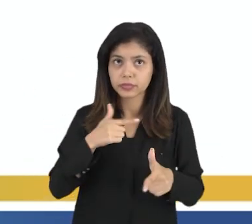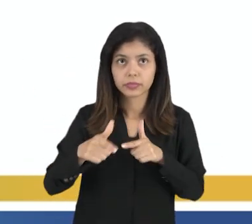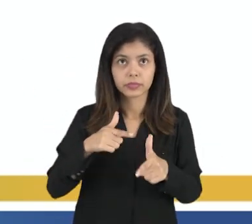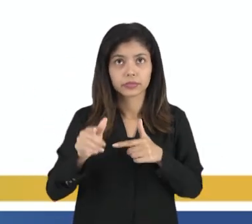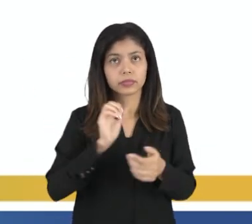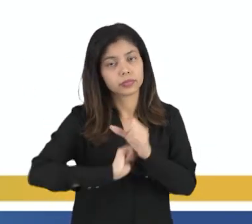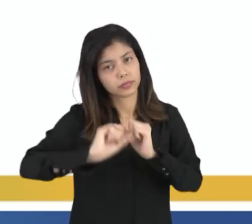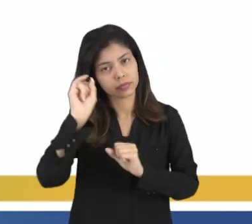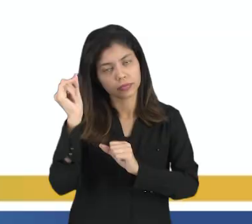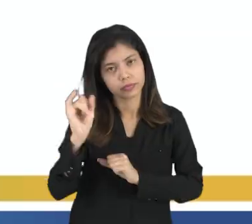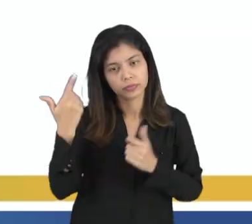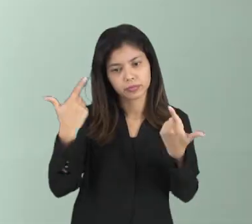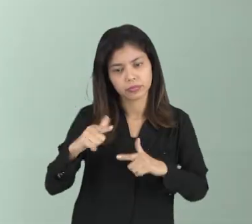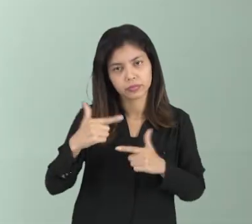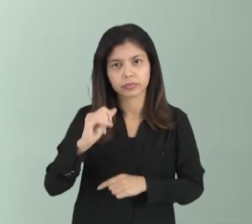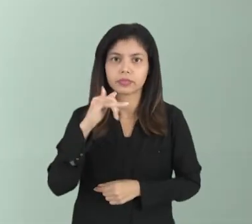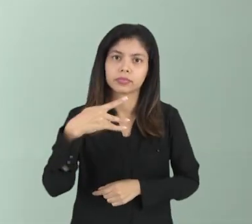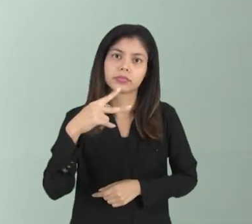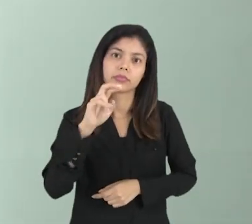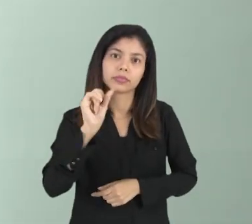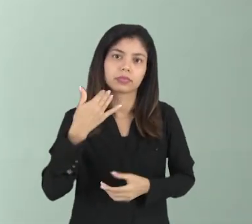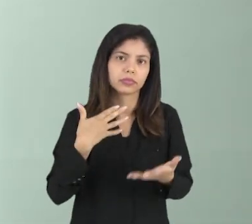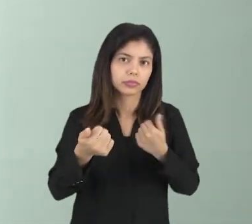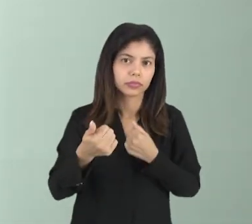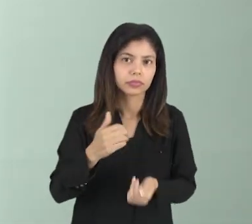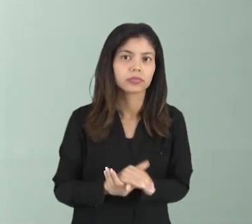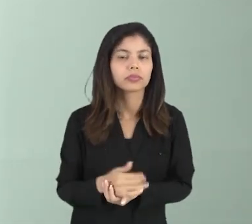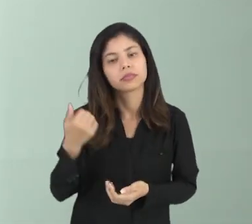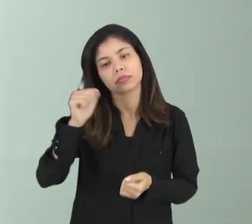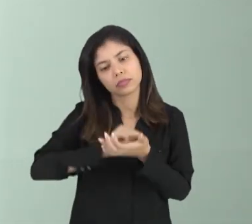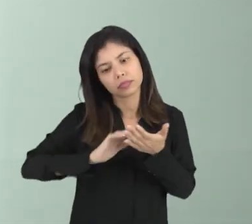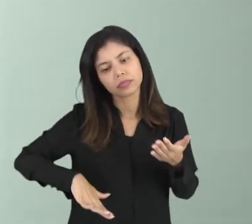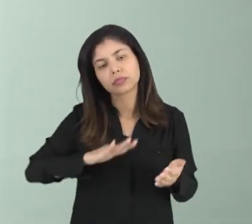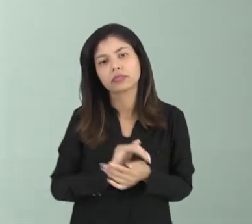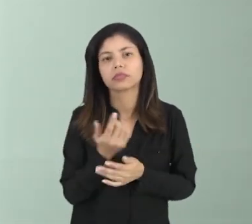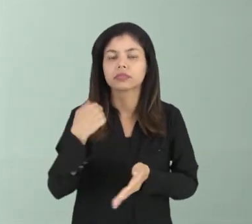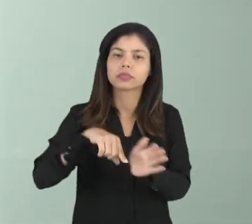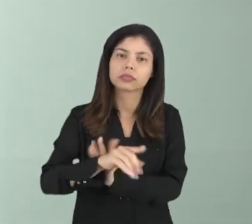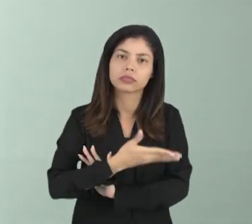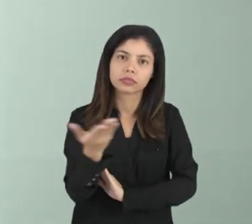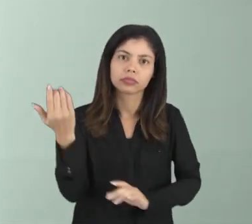ser impossível. Tudo bem? Para mais exercícios e questões